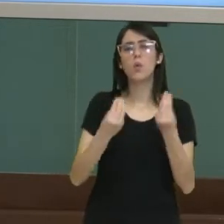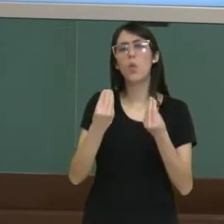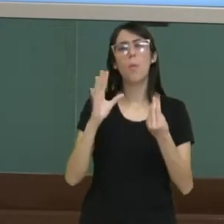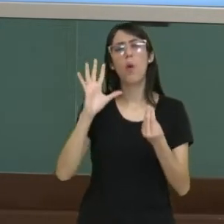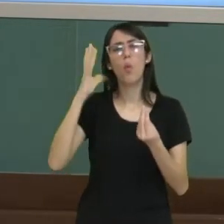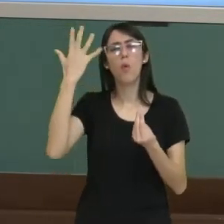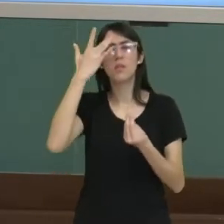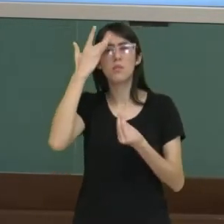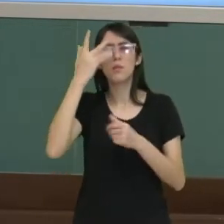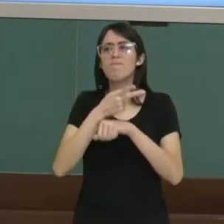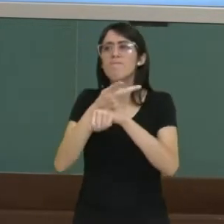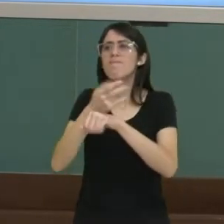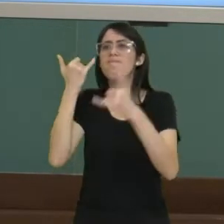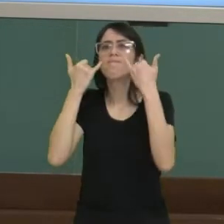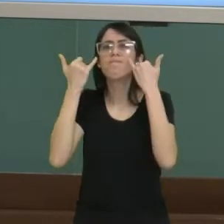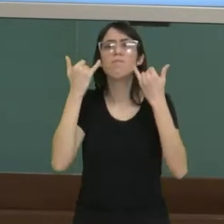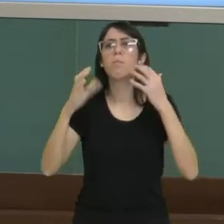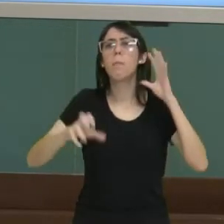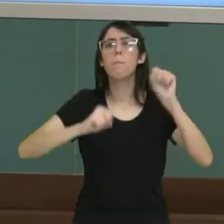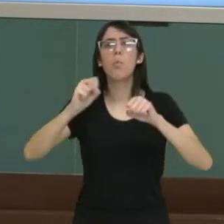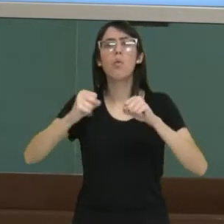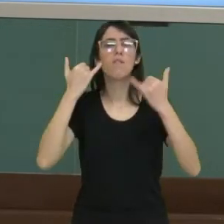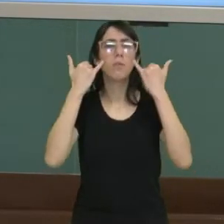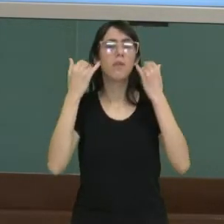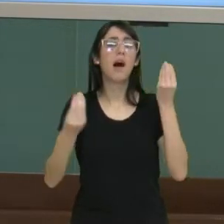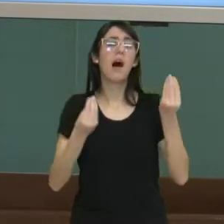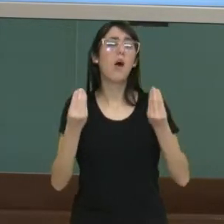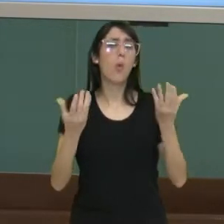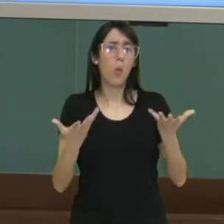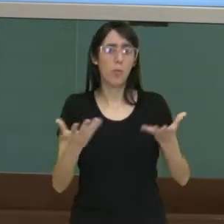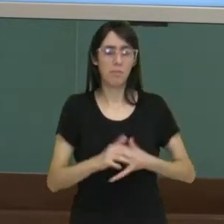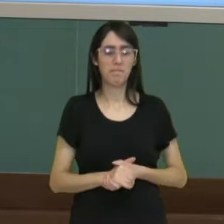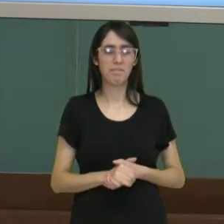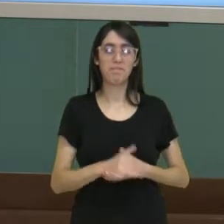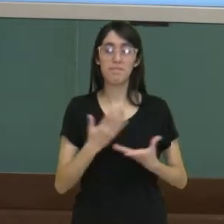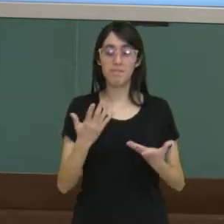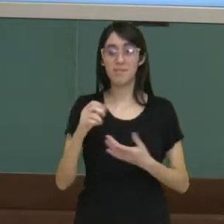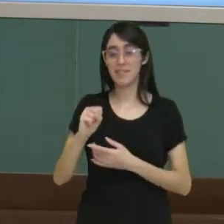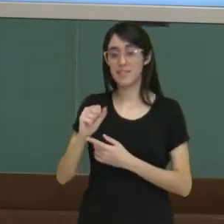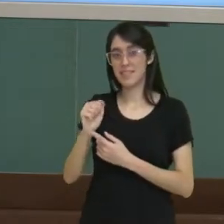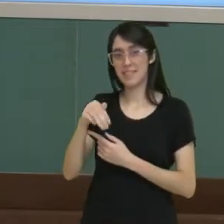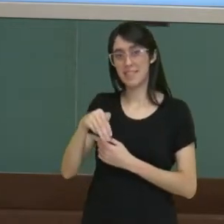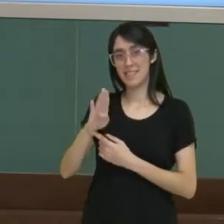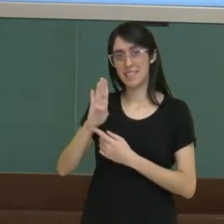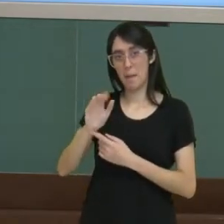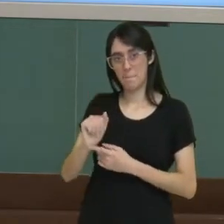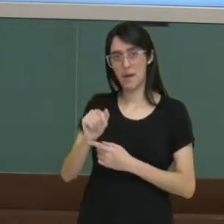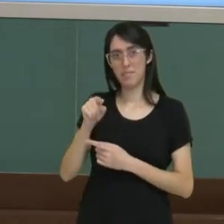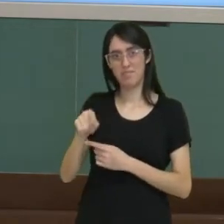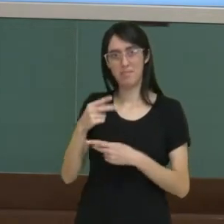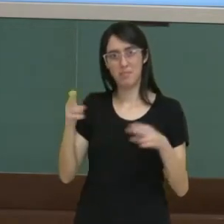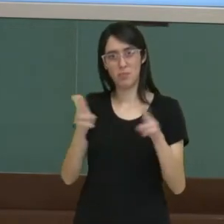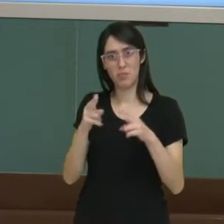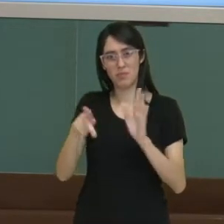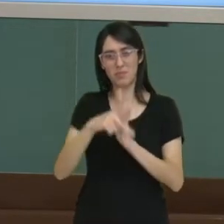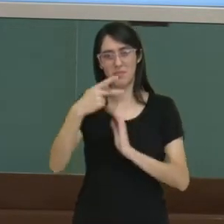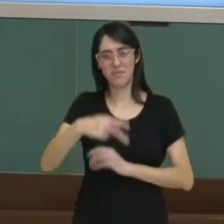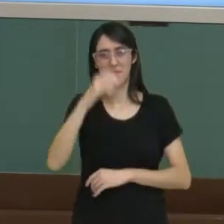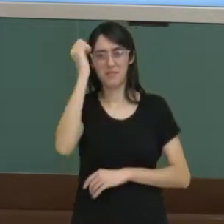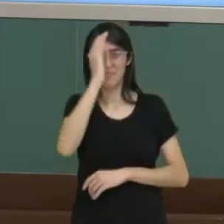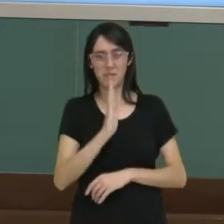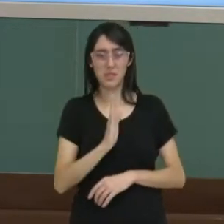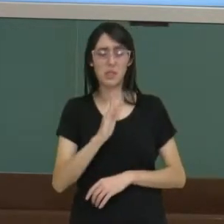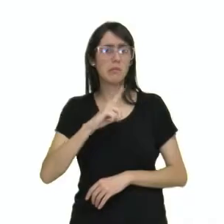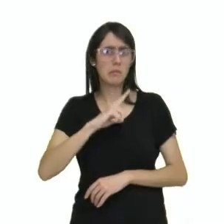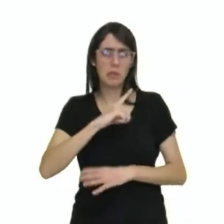buscavam tanta informação, certo? O samba, pessoal, esse ritmo musical brasileiro, ele é totalmente identificado com o Brasil